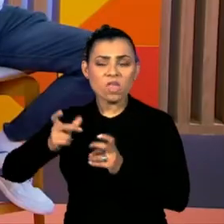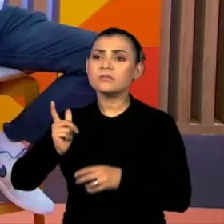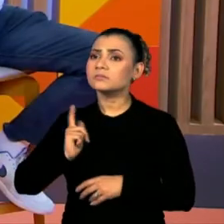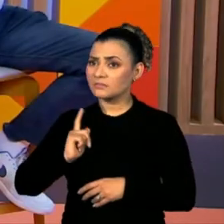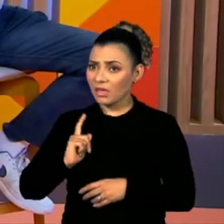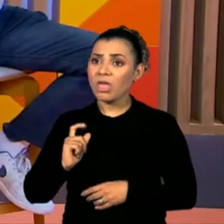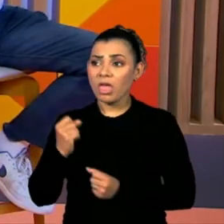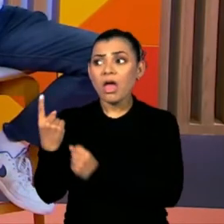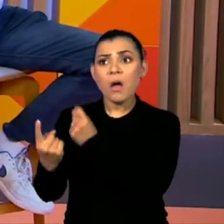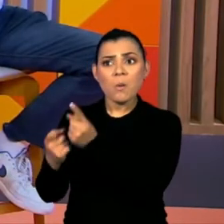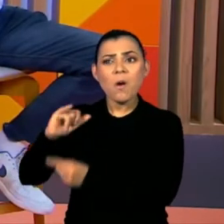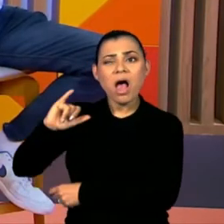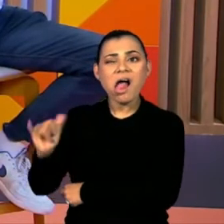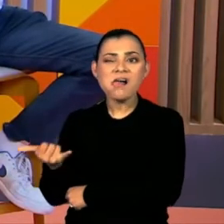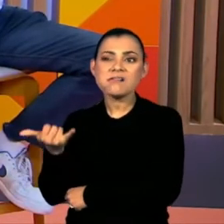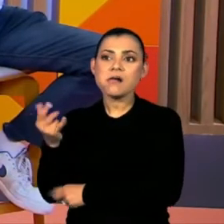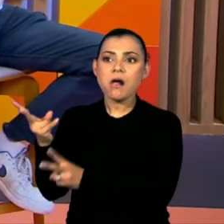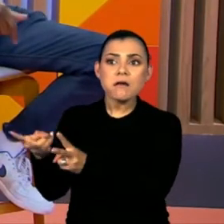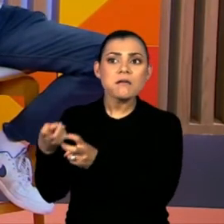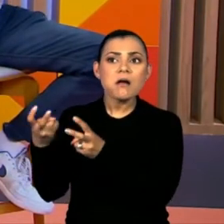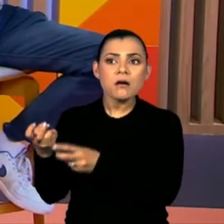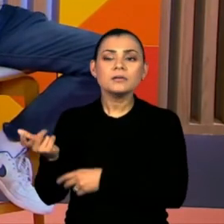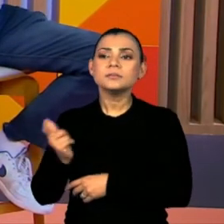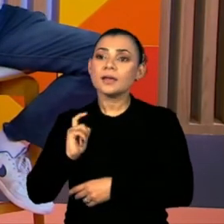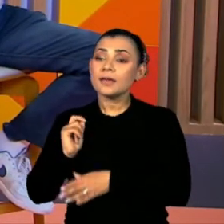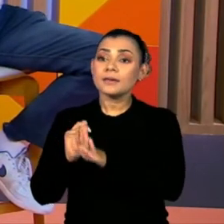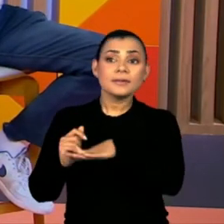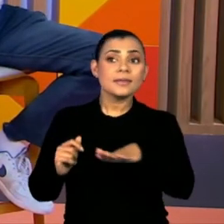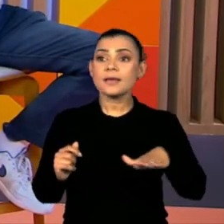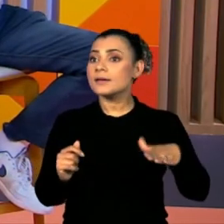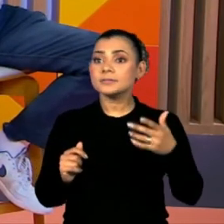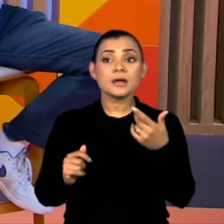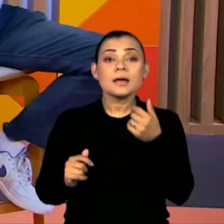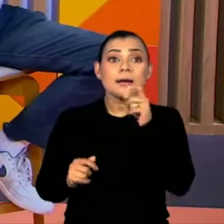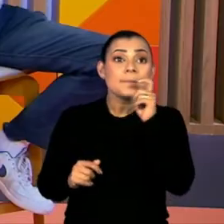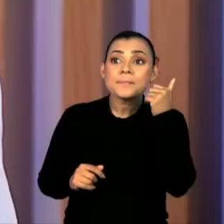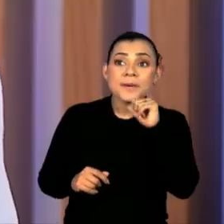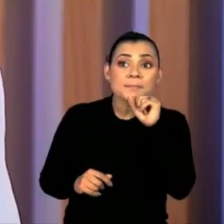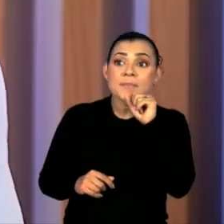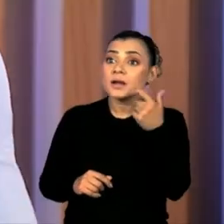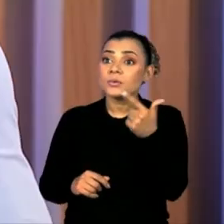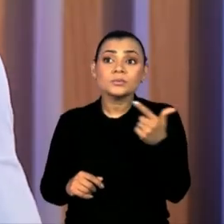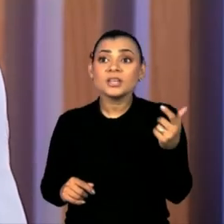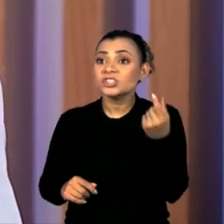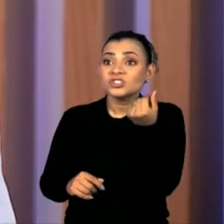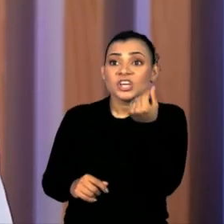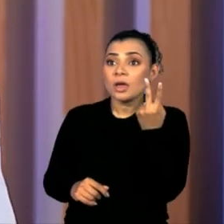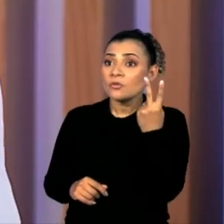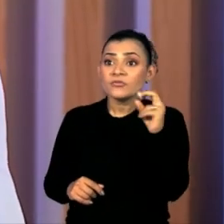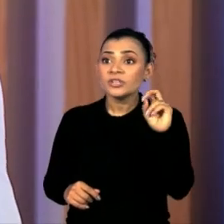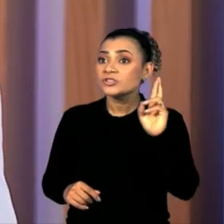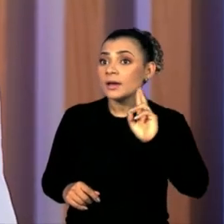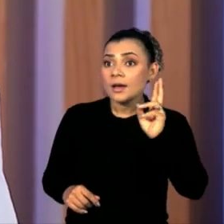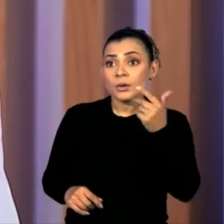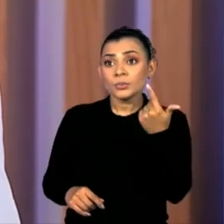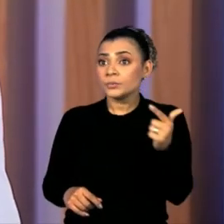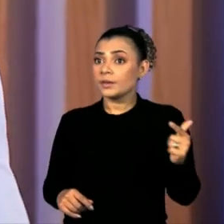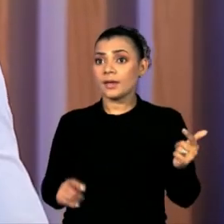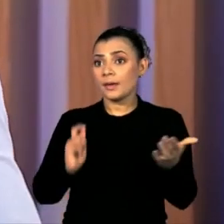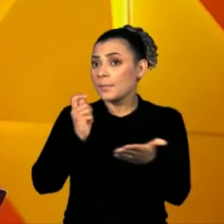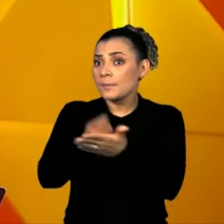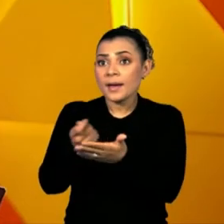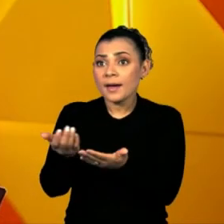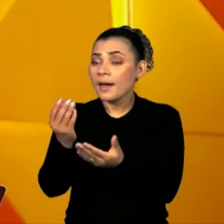vigaristas aproveitador a criança não tem a mãe não tem 20 reais para